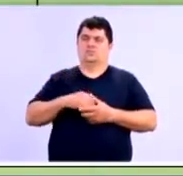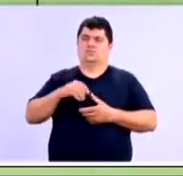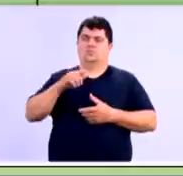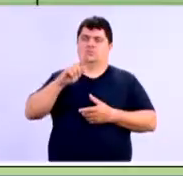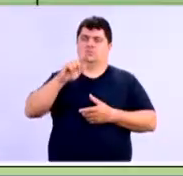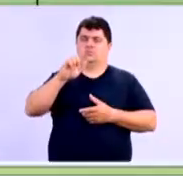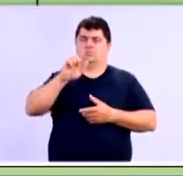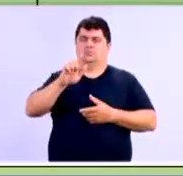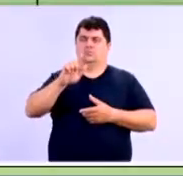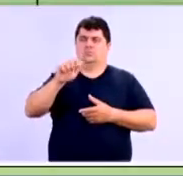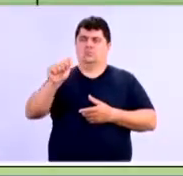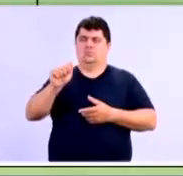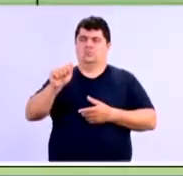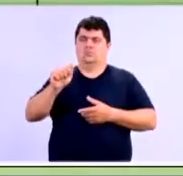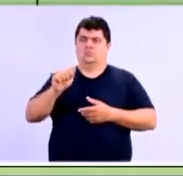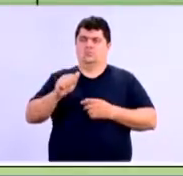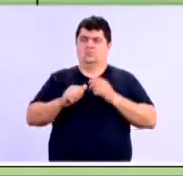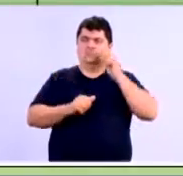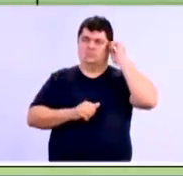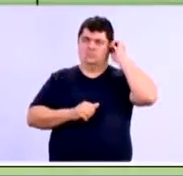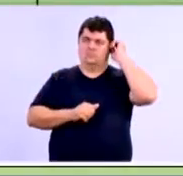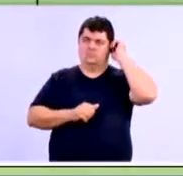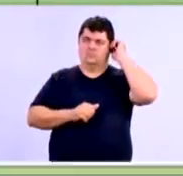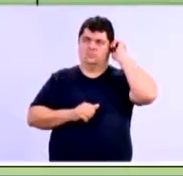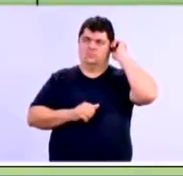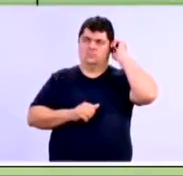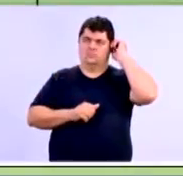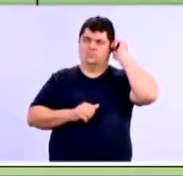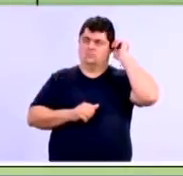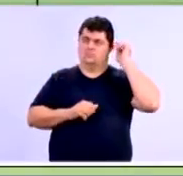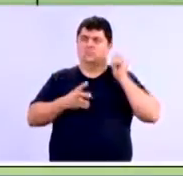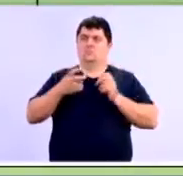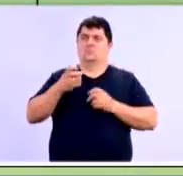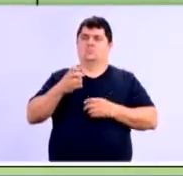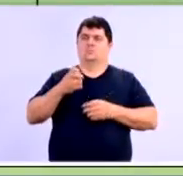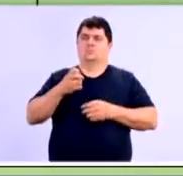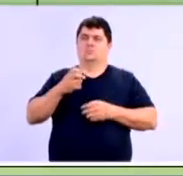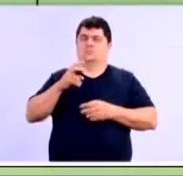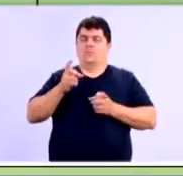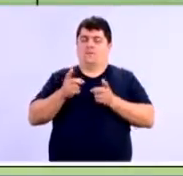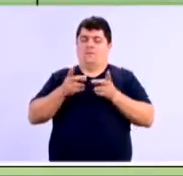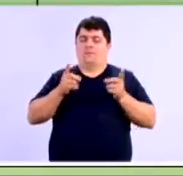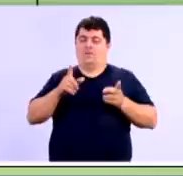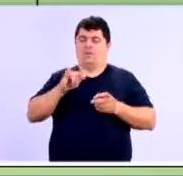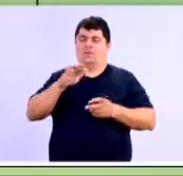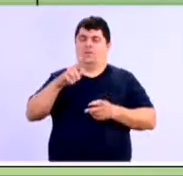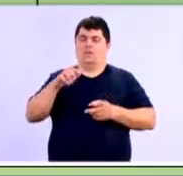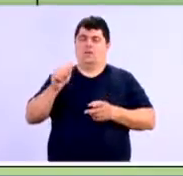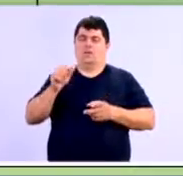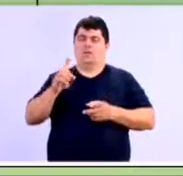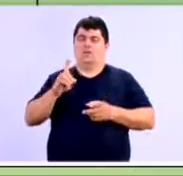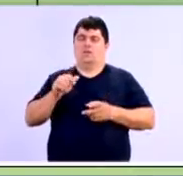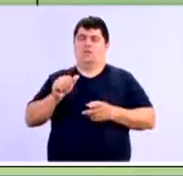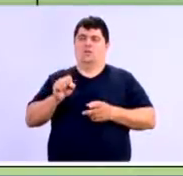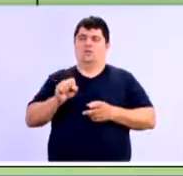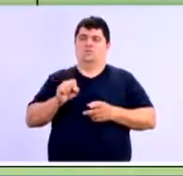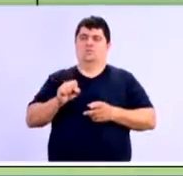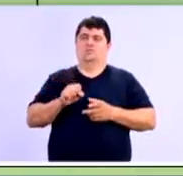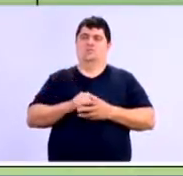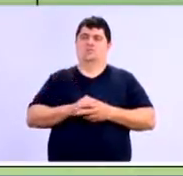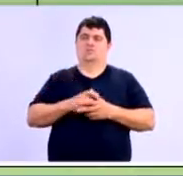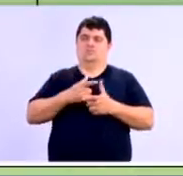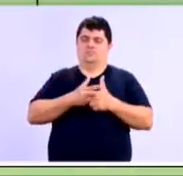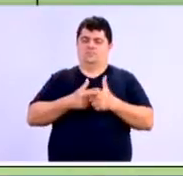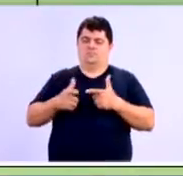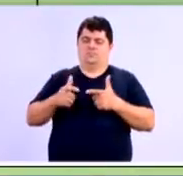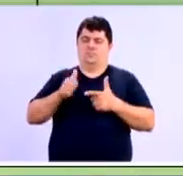ativo, né? É isso. Do ativo é igual a quê? Vendas líquidas. Vendas líquidas.